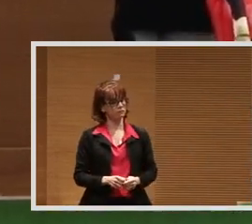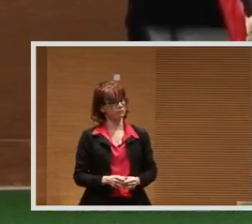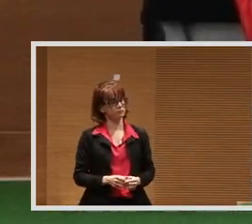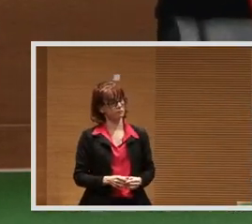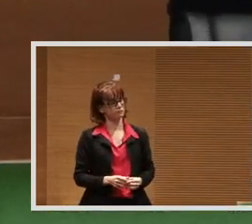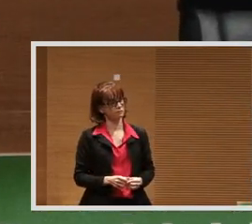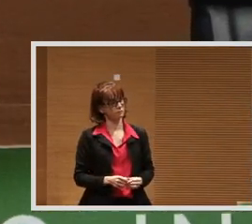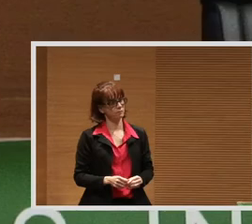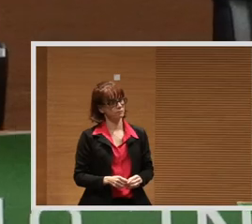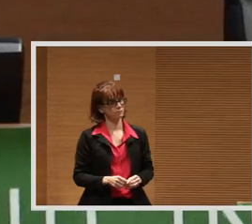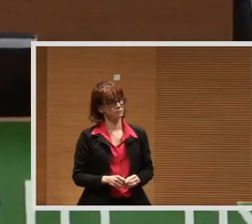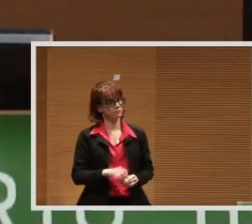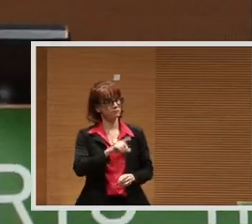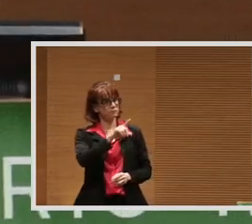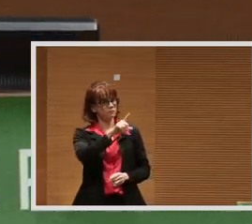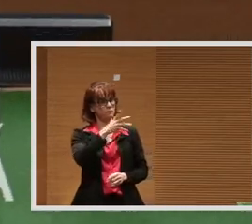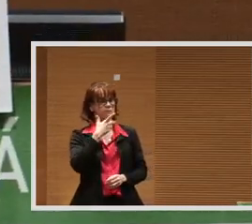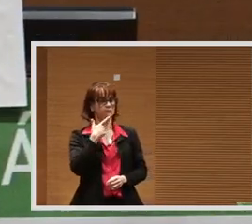Acho que essa